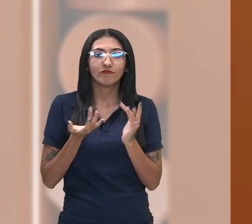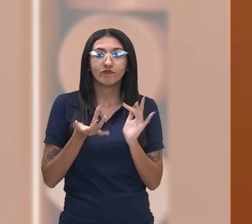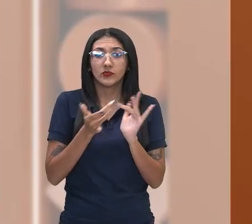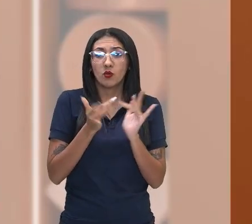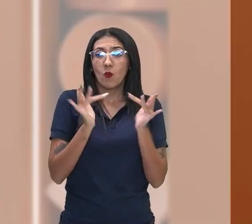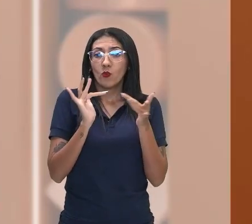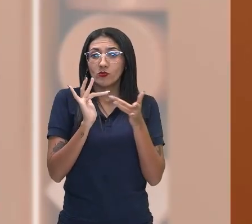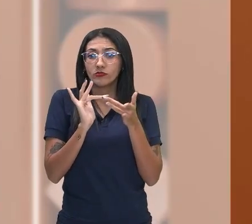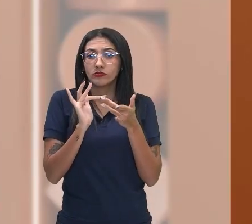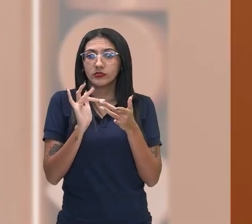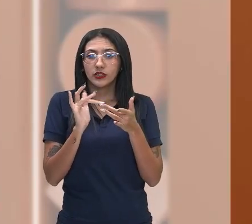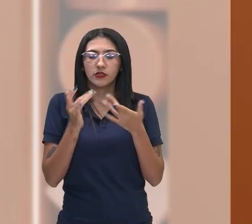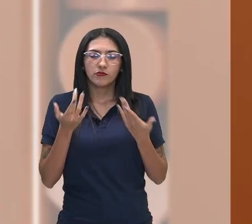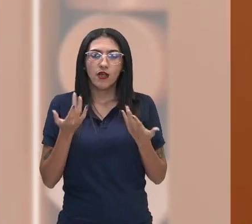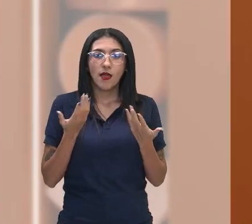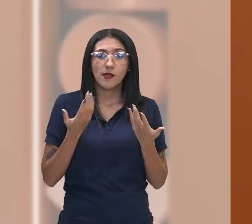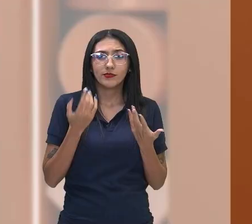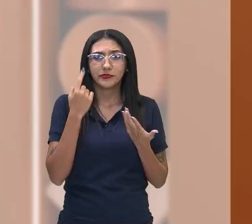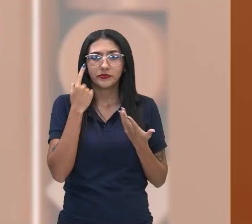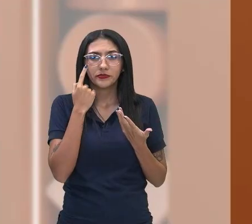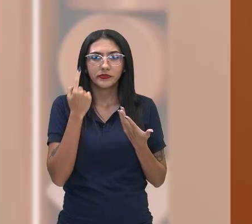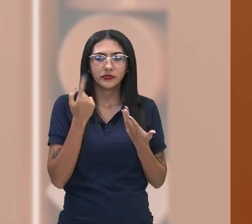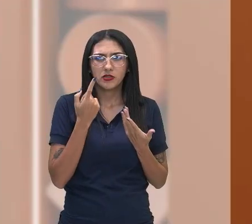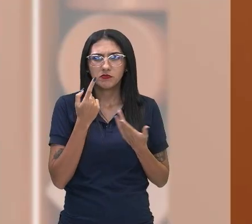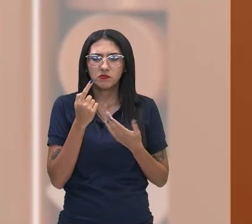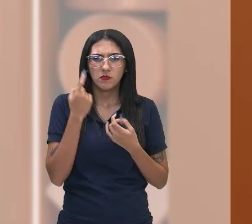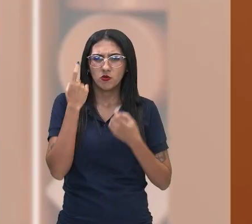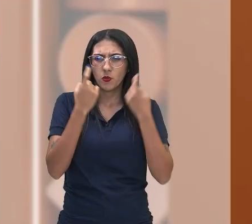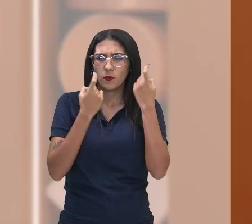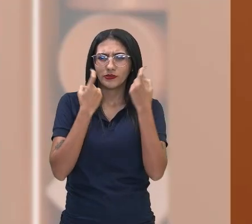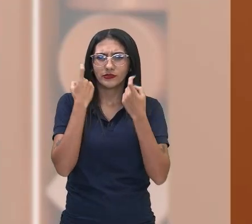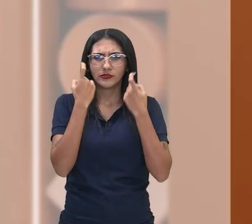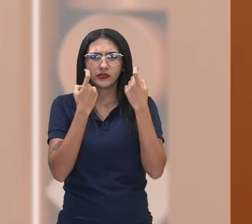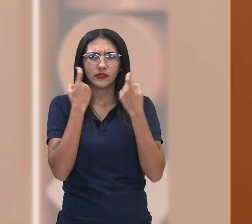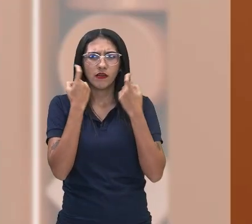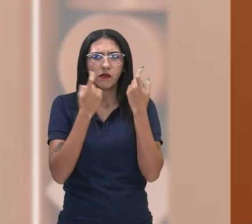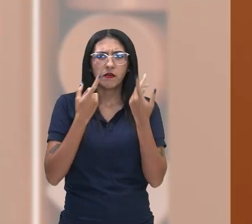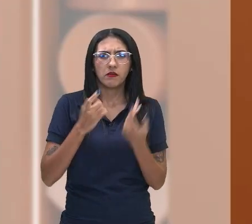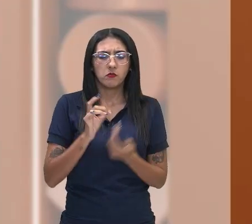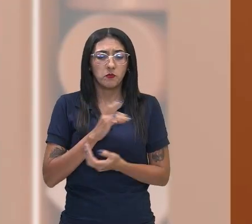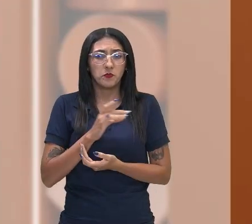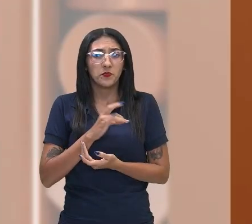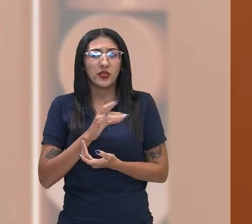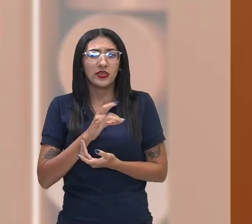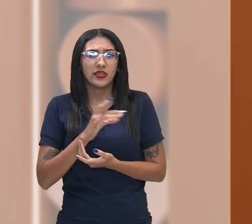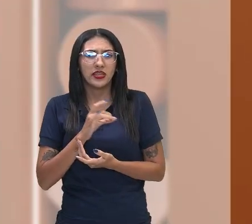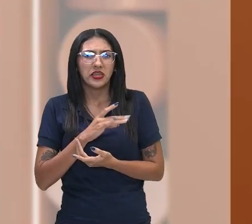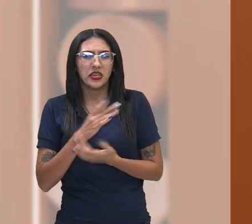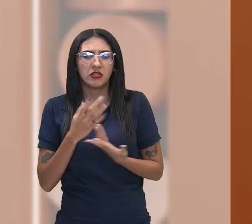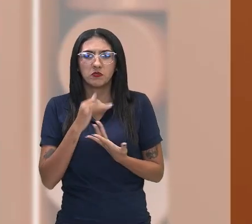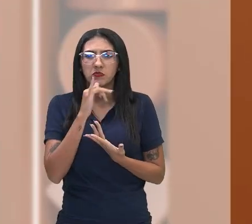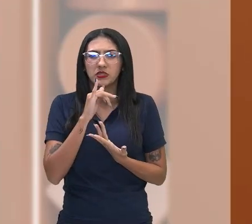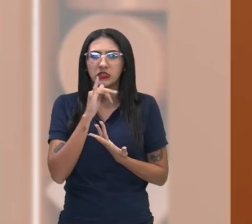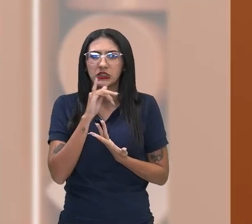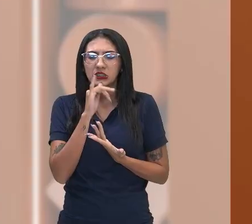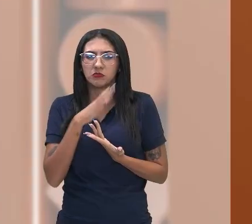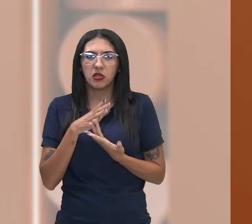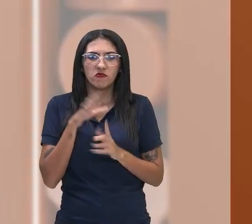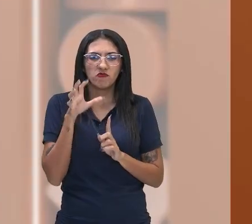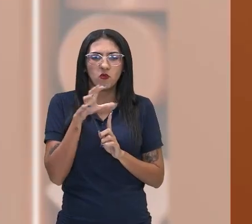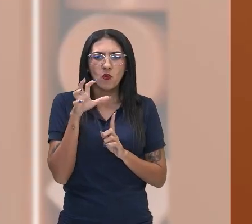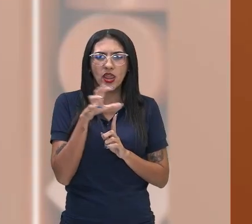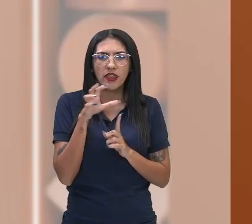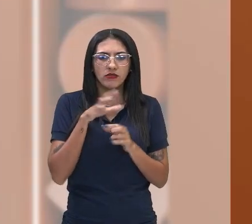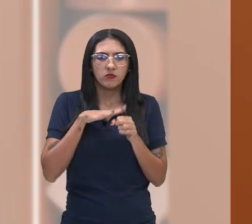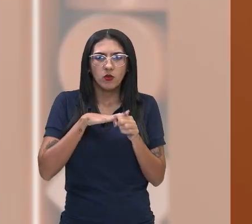mais, vamos dizer assim, sombrio, né, um momento marcado por opressões políticas